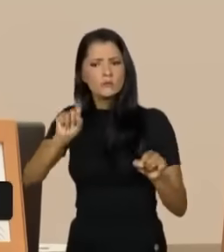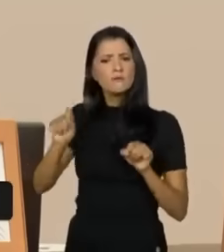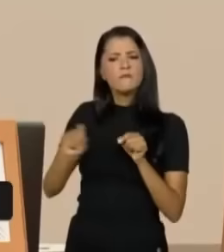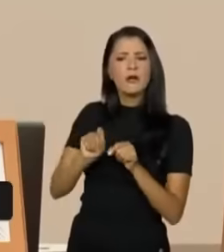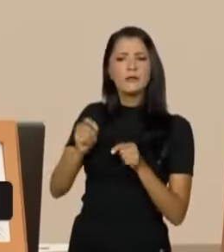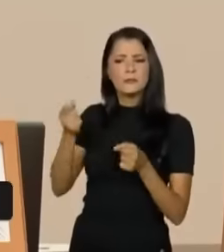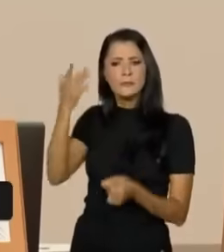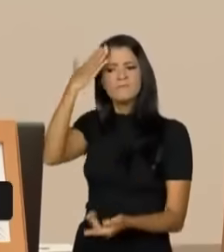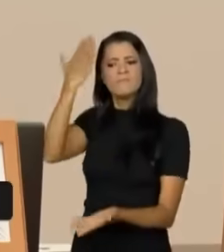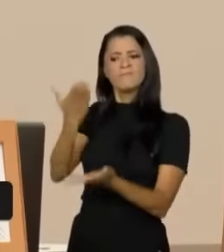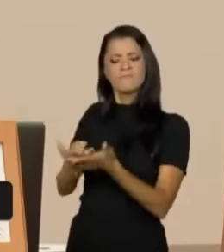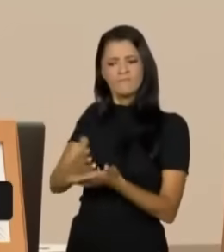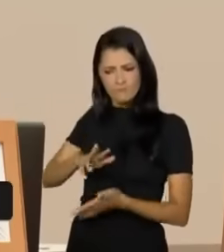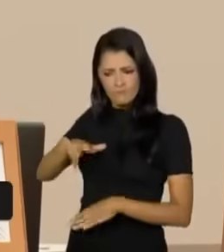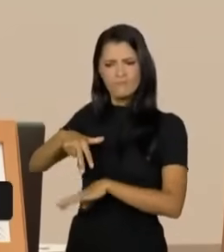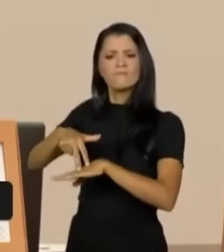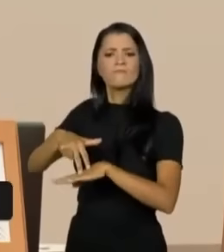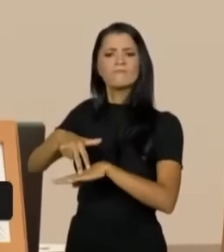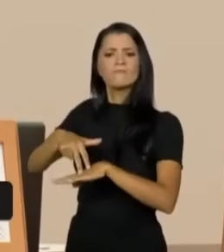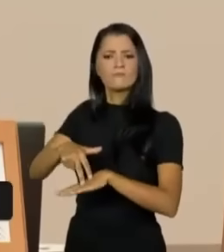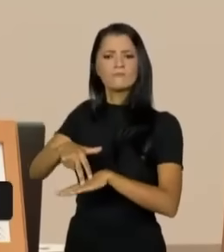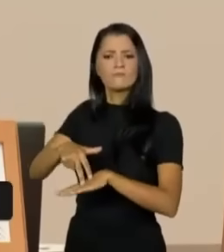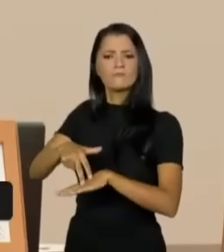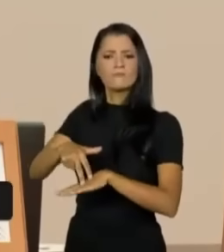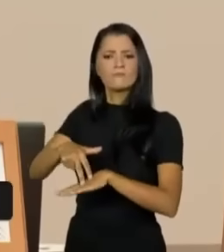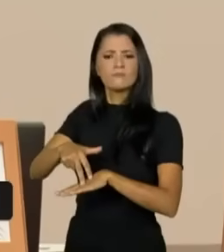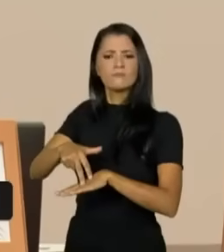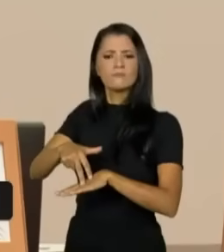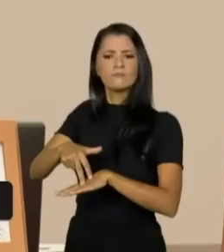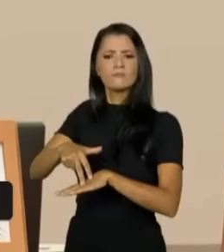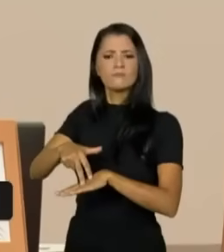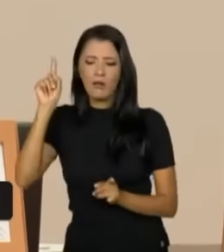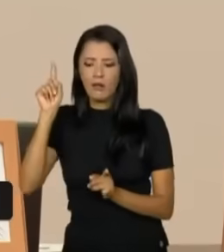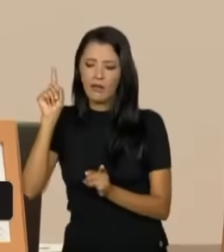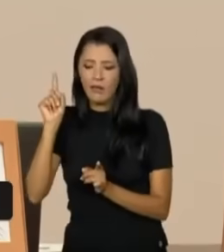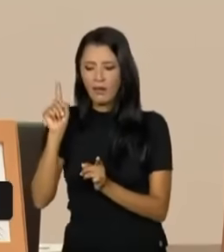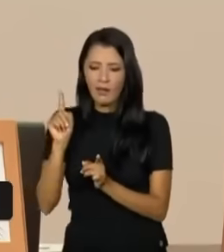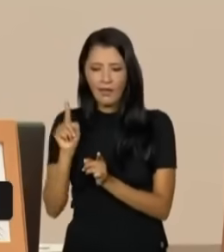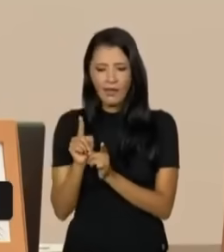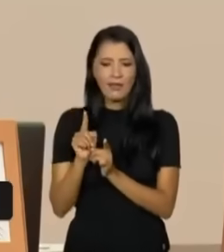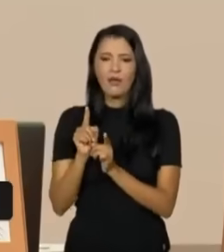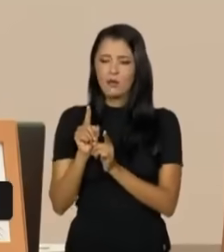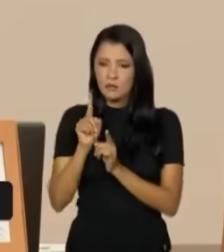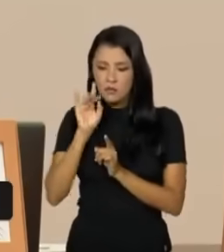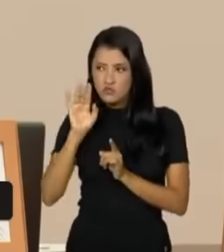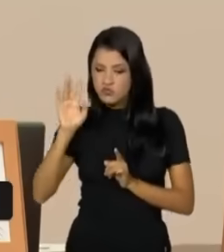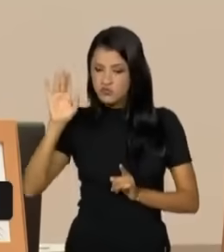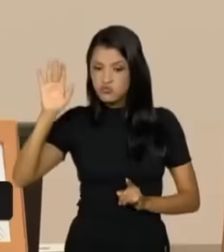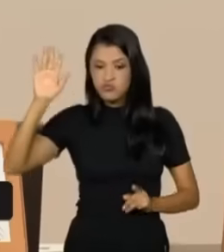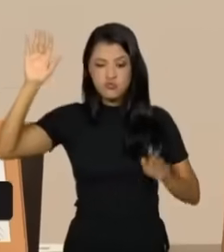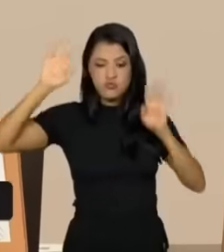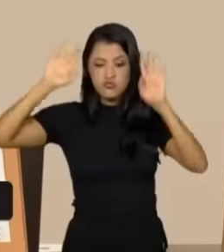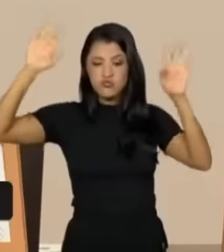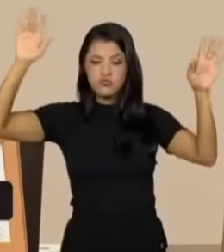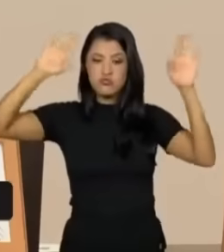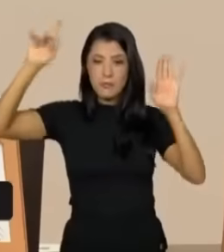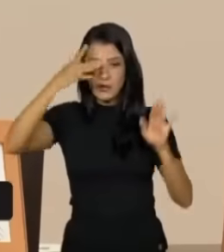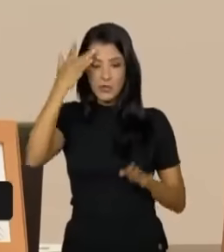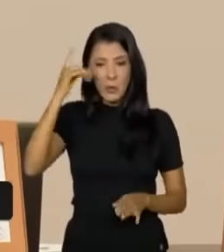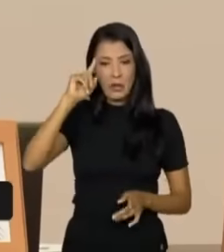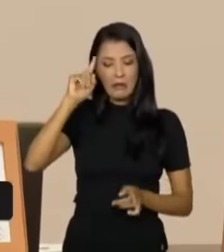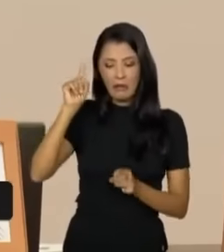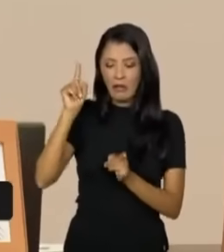acreditar. E a gente não pode sonhar pequeno, porque quem sonha pequeno, realiza